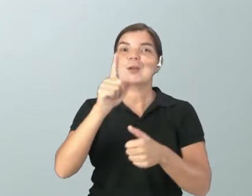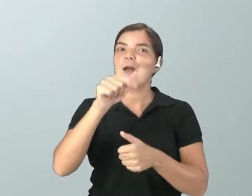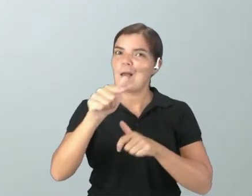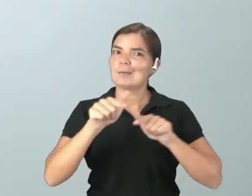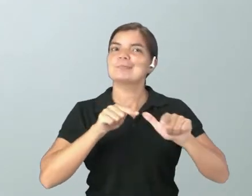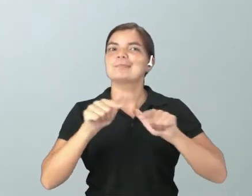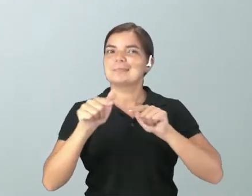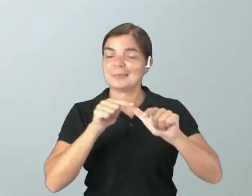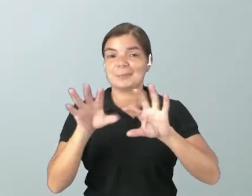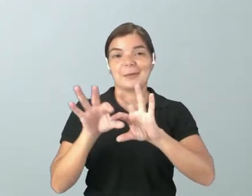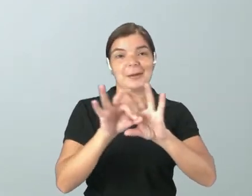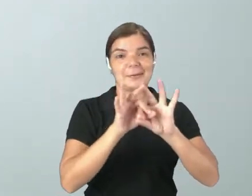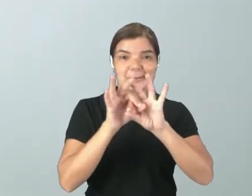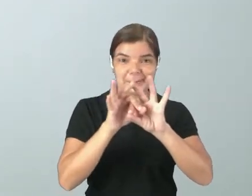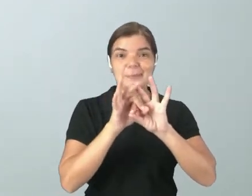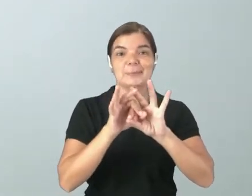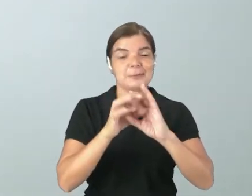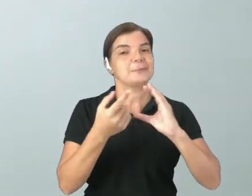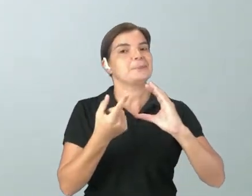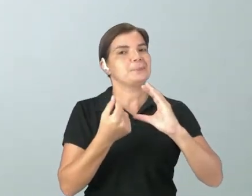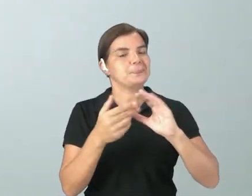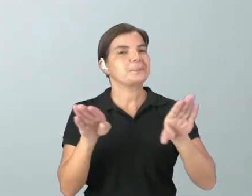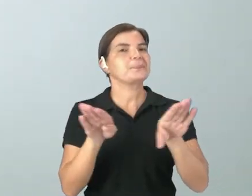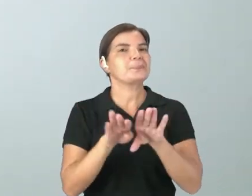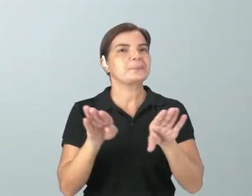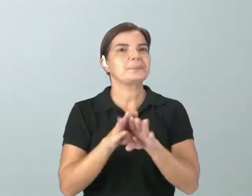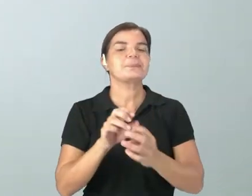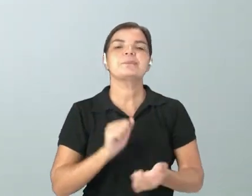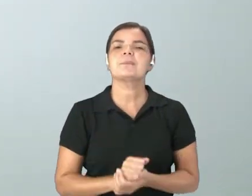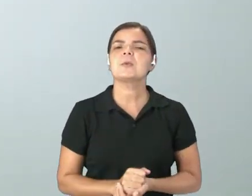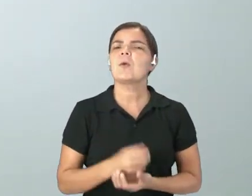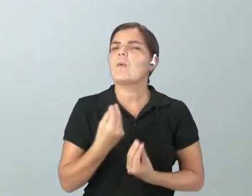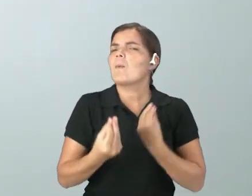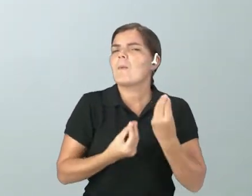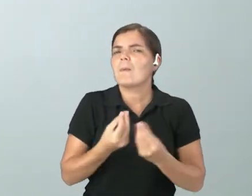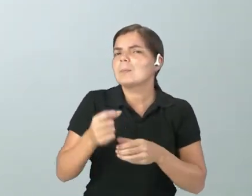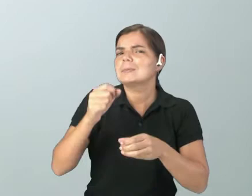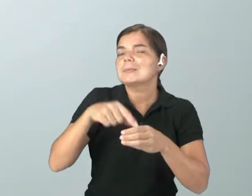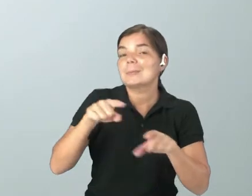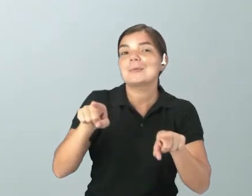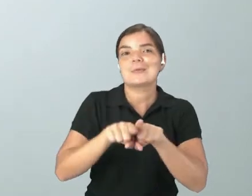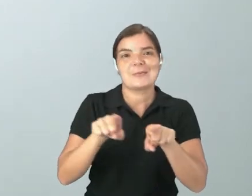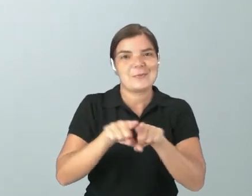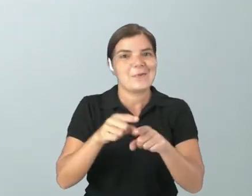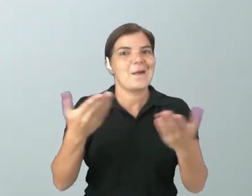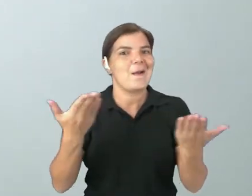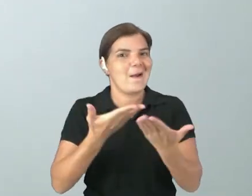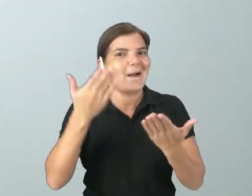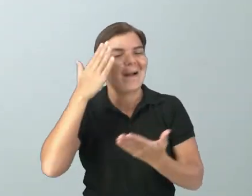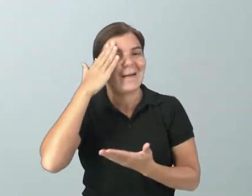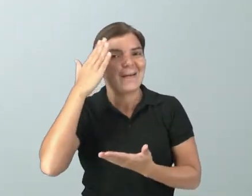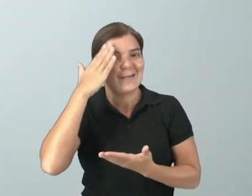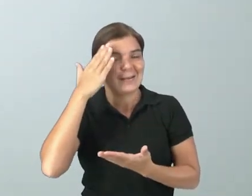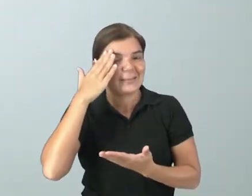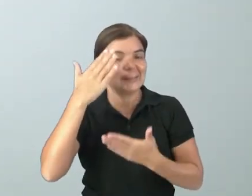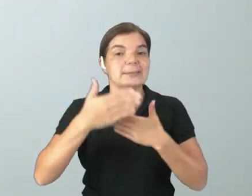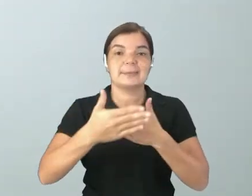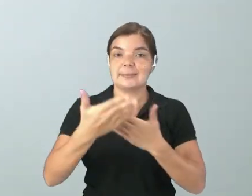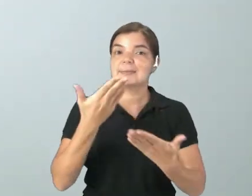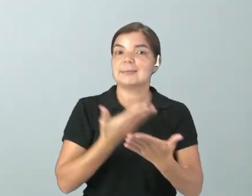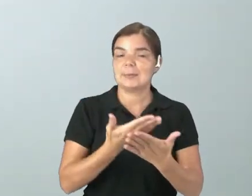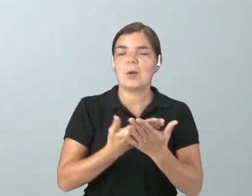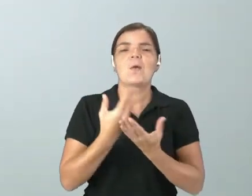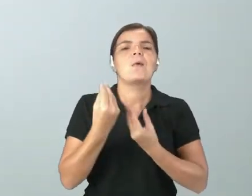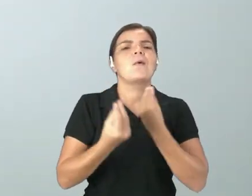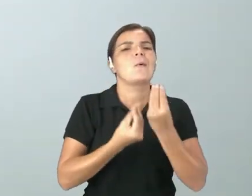serviço que está ligado ali ao sistema capitalista também. E o modo de produção é o que a gente vai entender mais na aula de hoje, que é como que